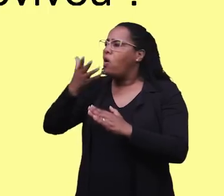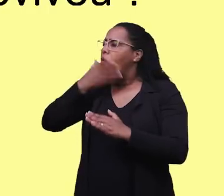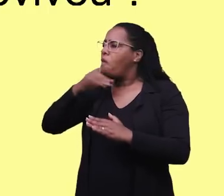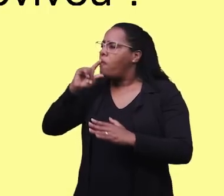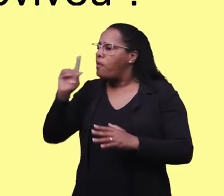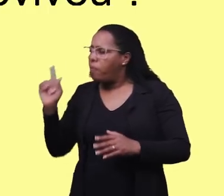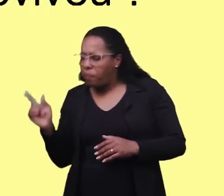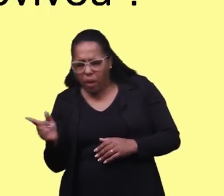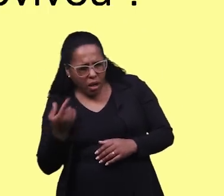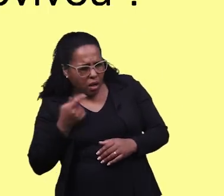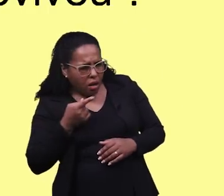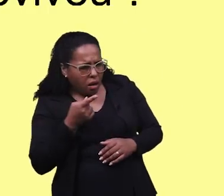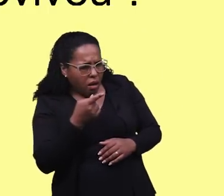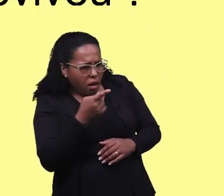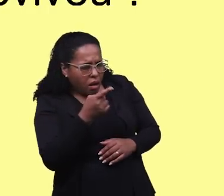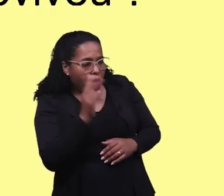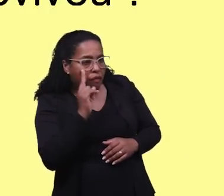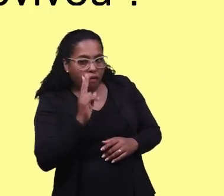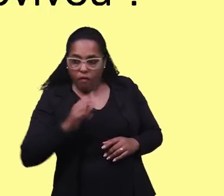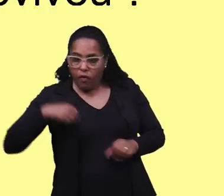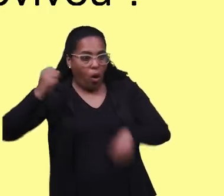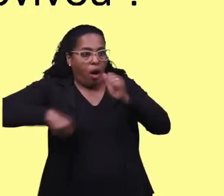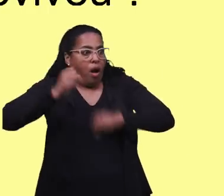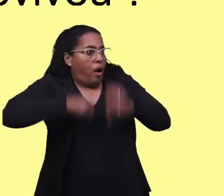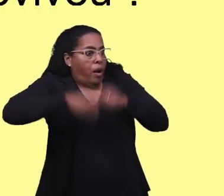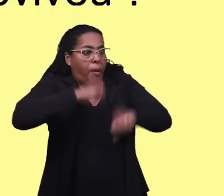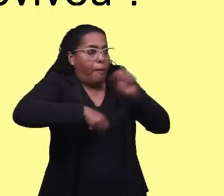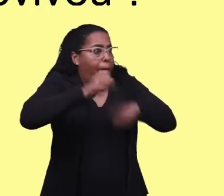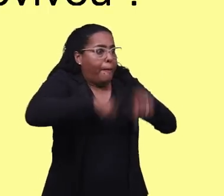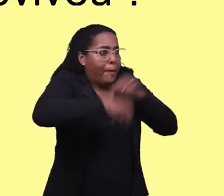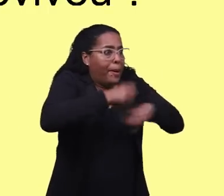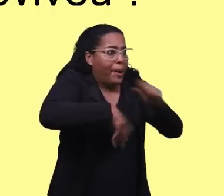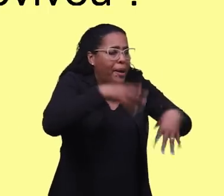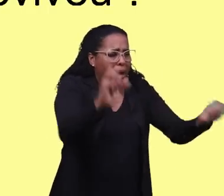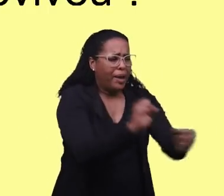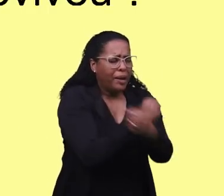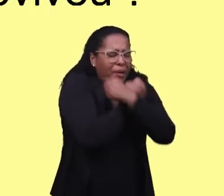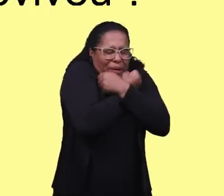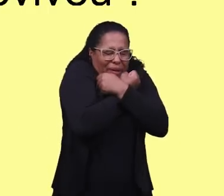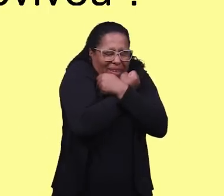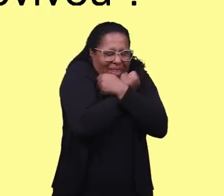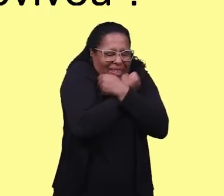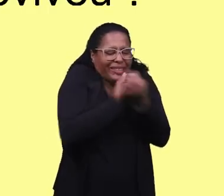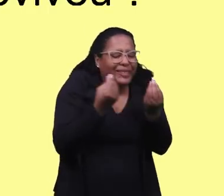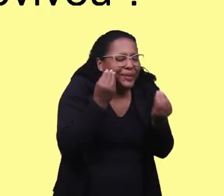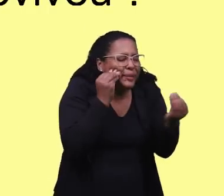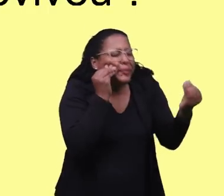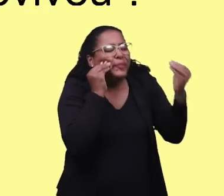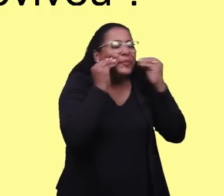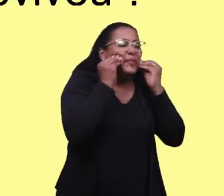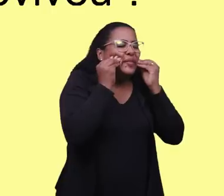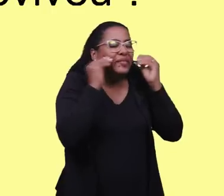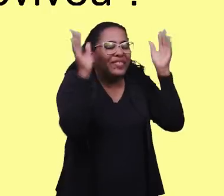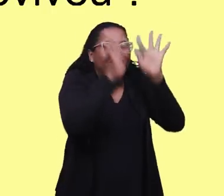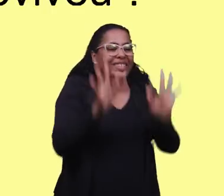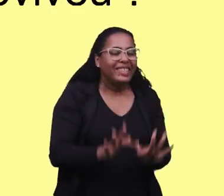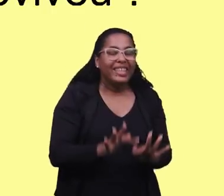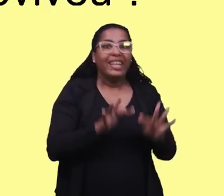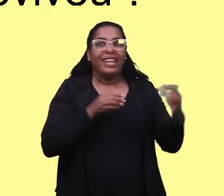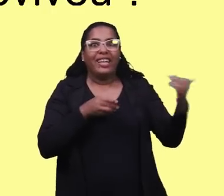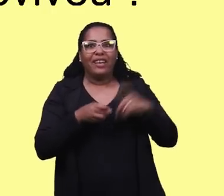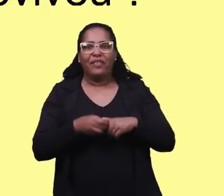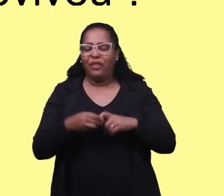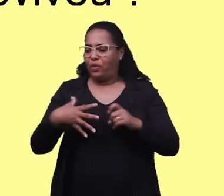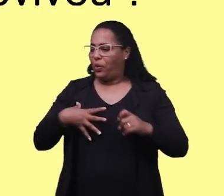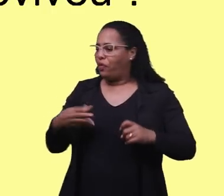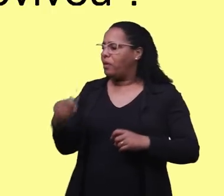de longe e correu ao seu encontro e o abraçou e o beijou, feliz com a sua volta. E o